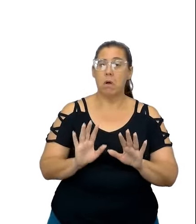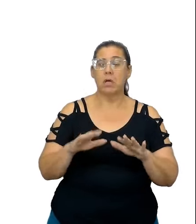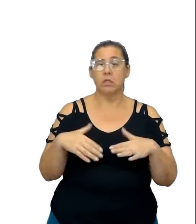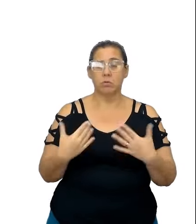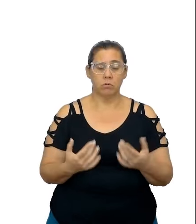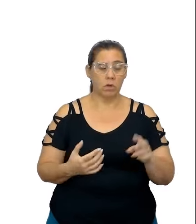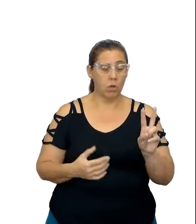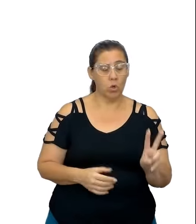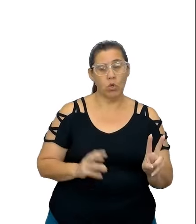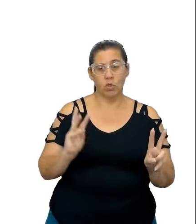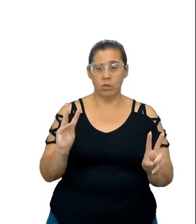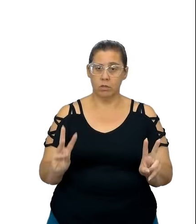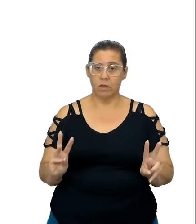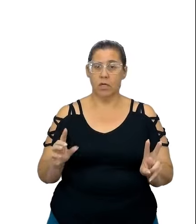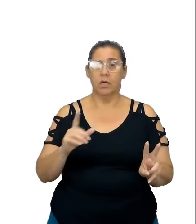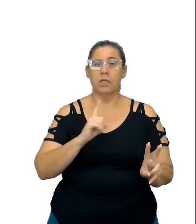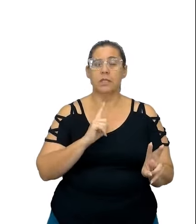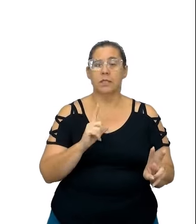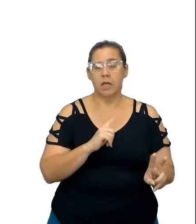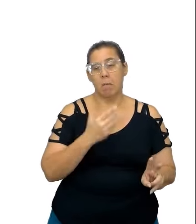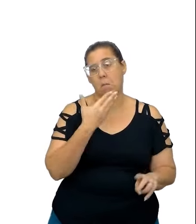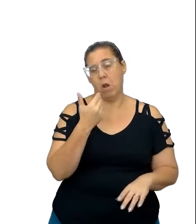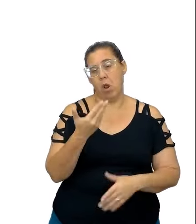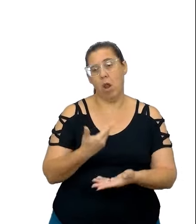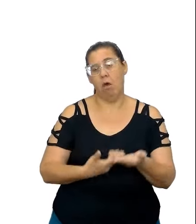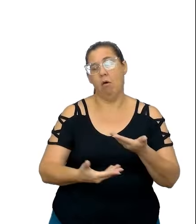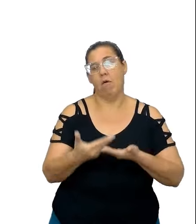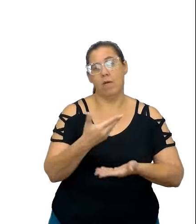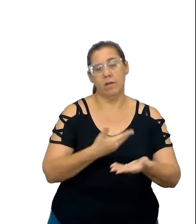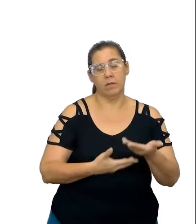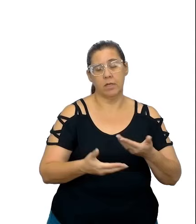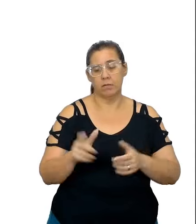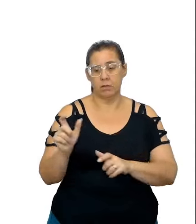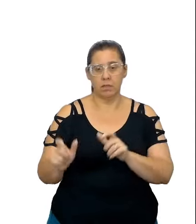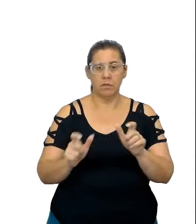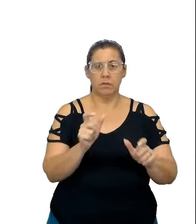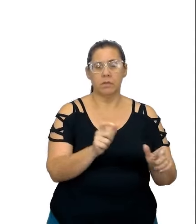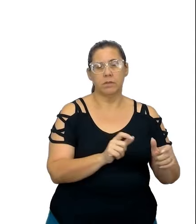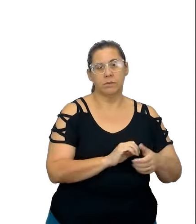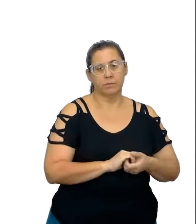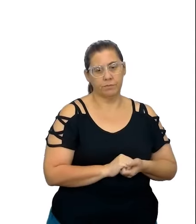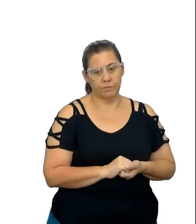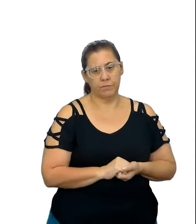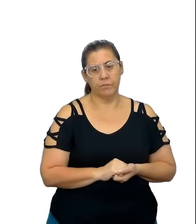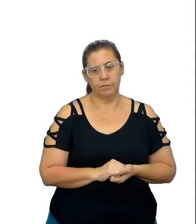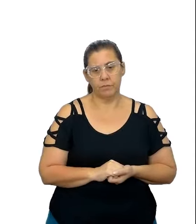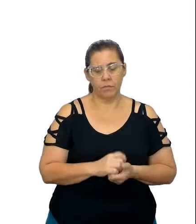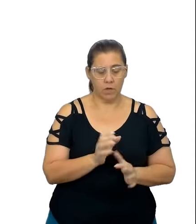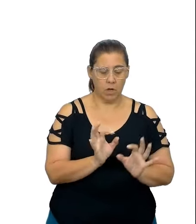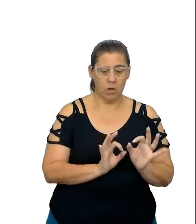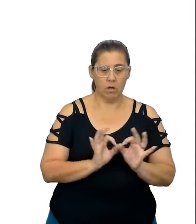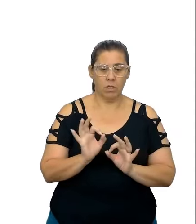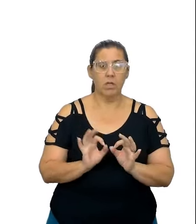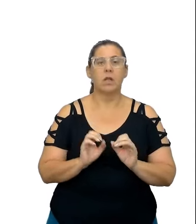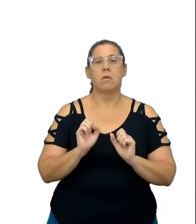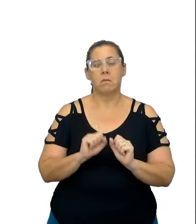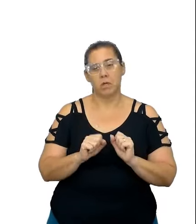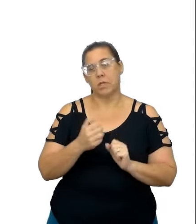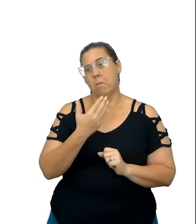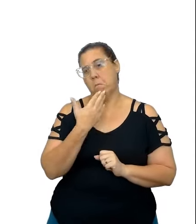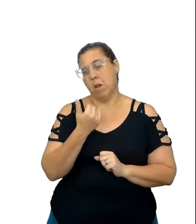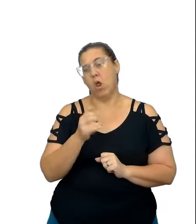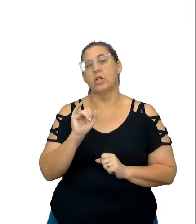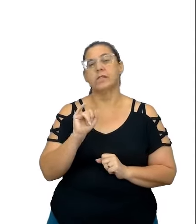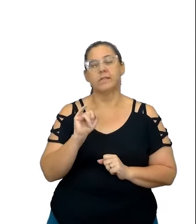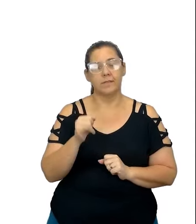coloca pares ou trios, você tem uma maior interação entre os grupos, entre as pessoas, e o aprendizado pode ser favorecido,